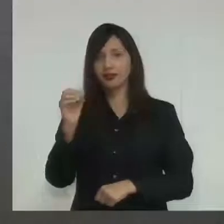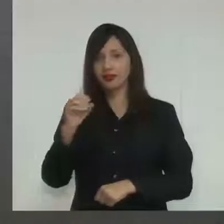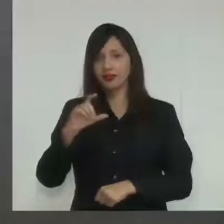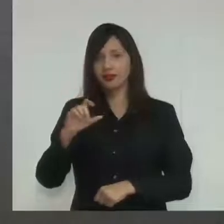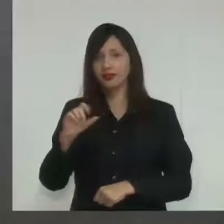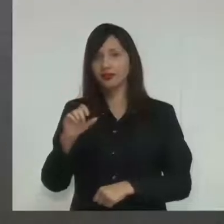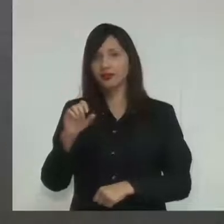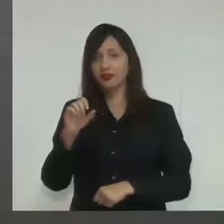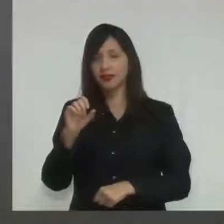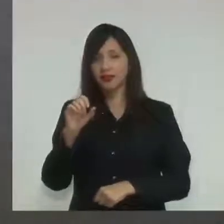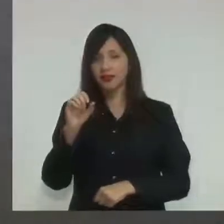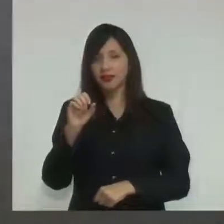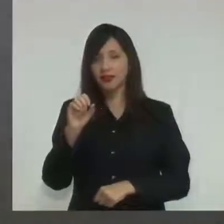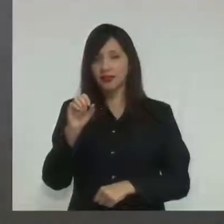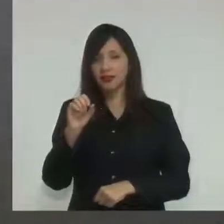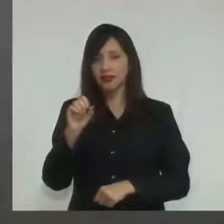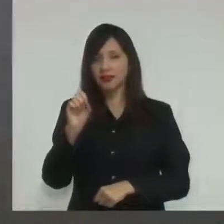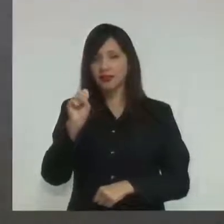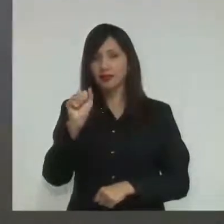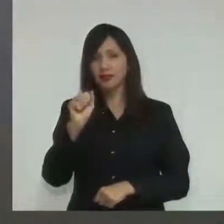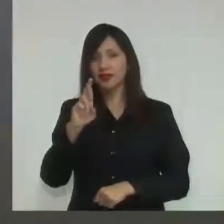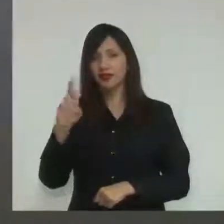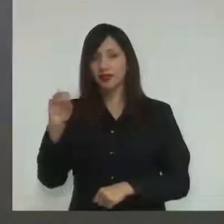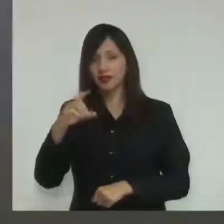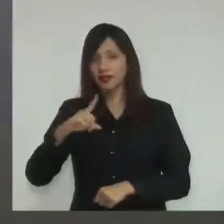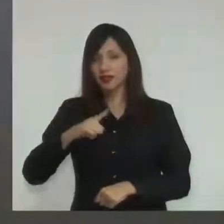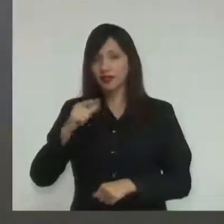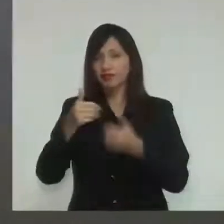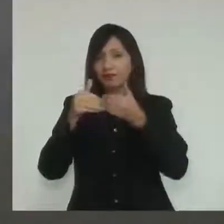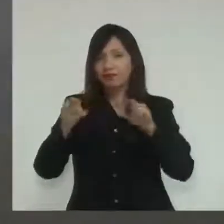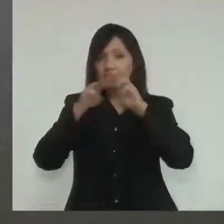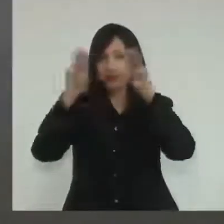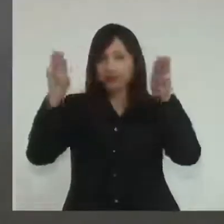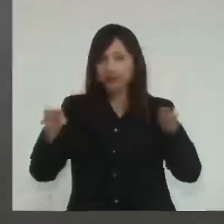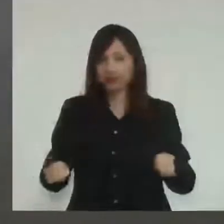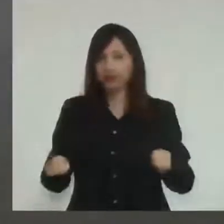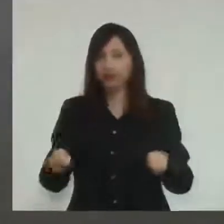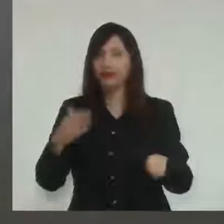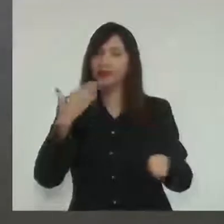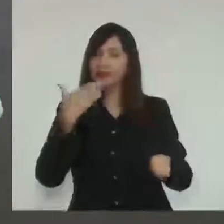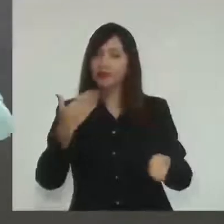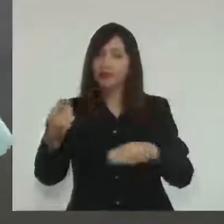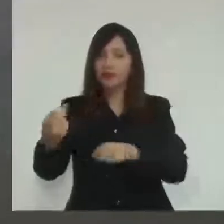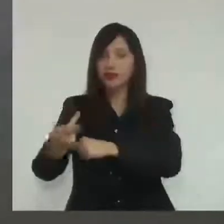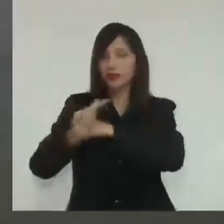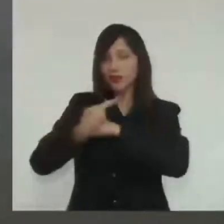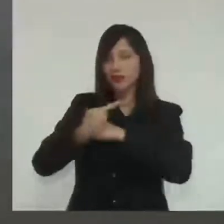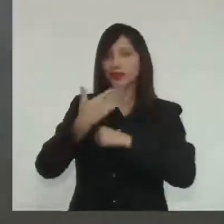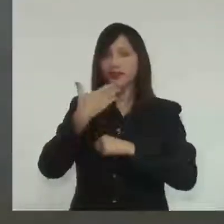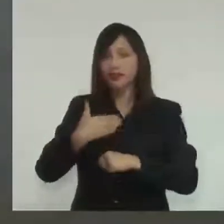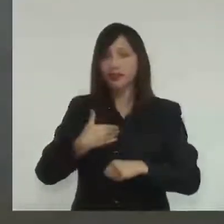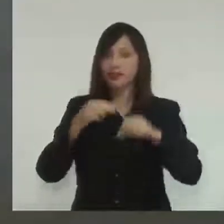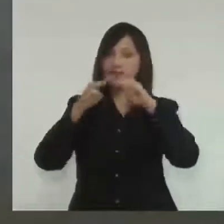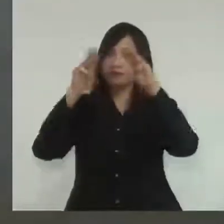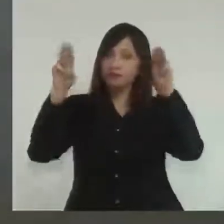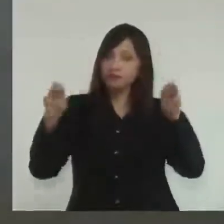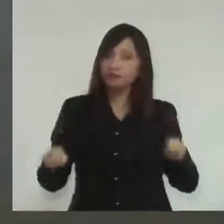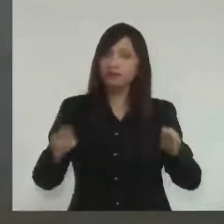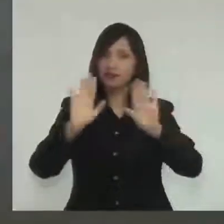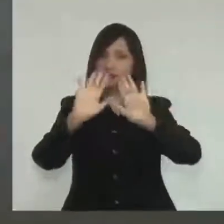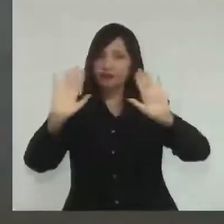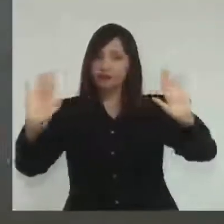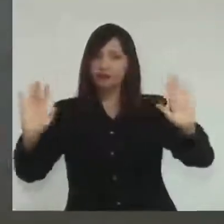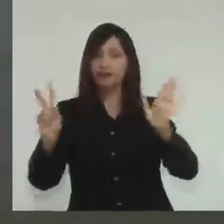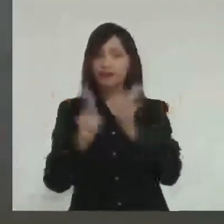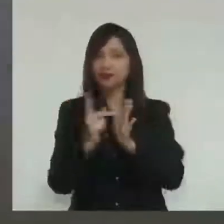aqui na região da Morada da Lua, e ele veio solicitar apoio, porque ele fez um museu com